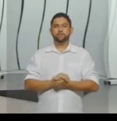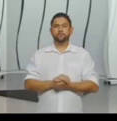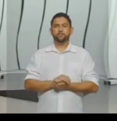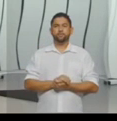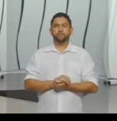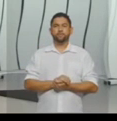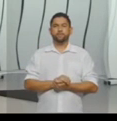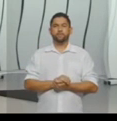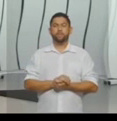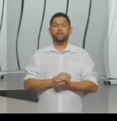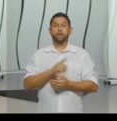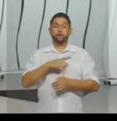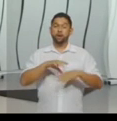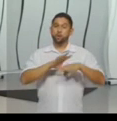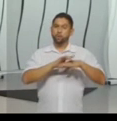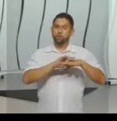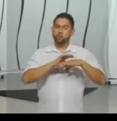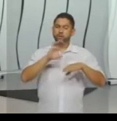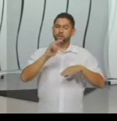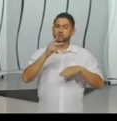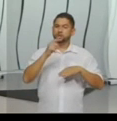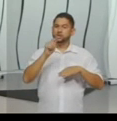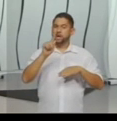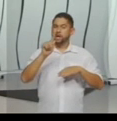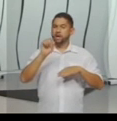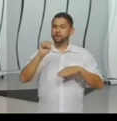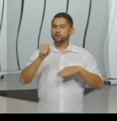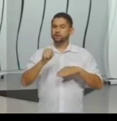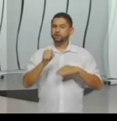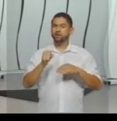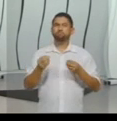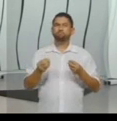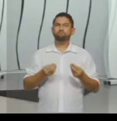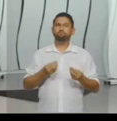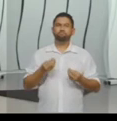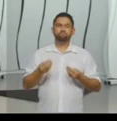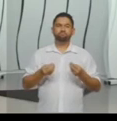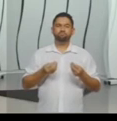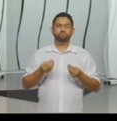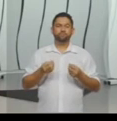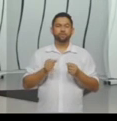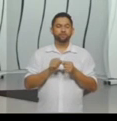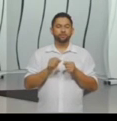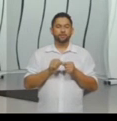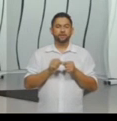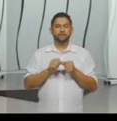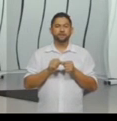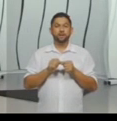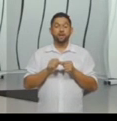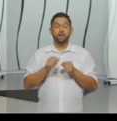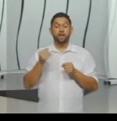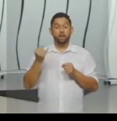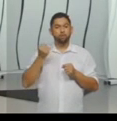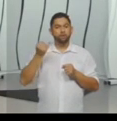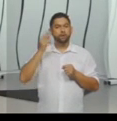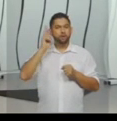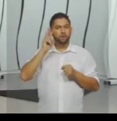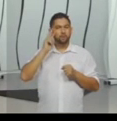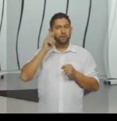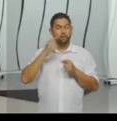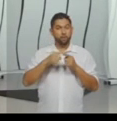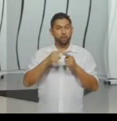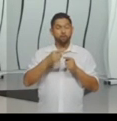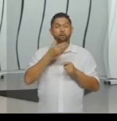temos a doença de Chagas, que é aquela doença, é uma doença muito importante para nós brasileiros, porque foi